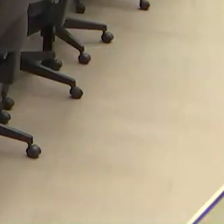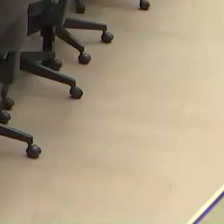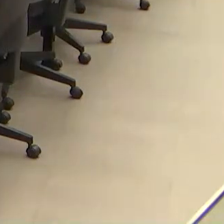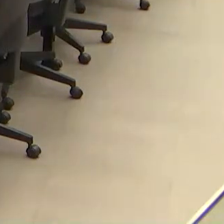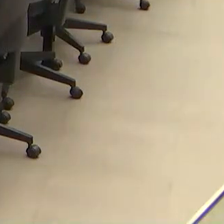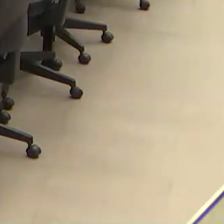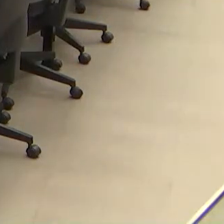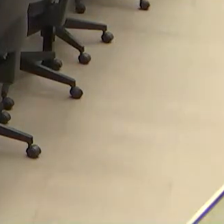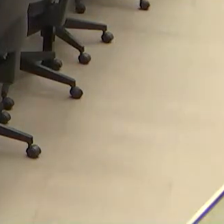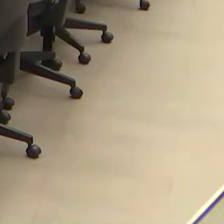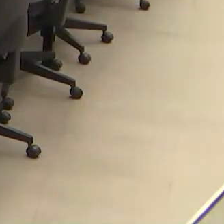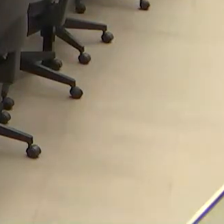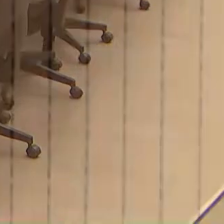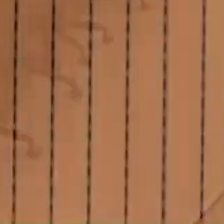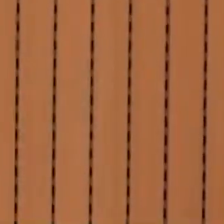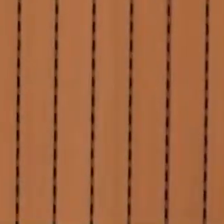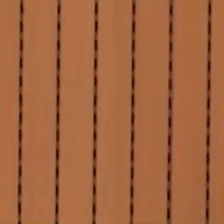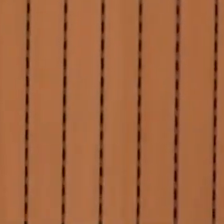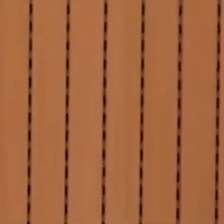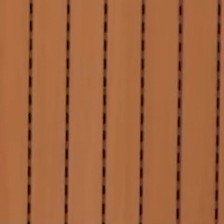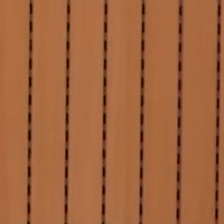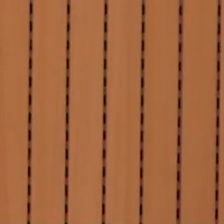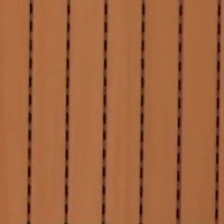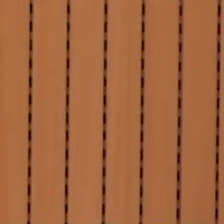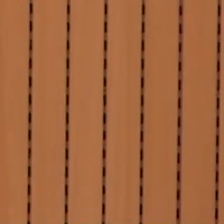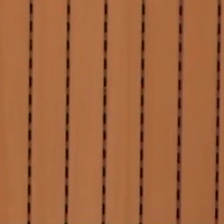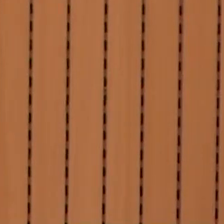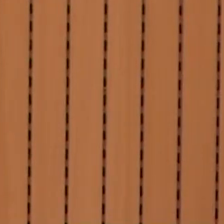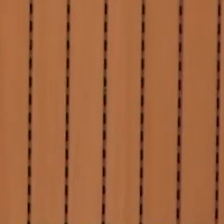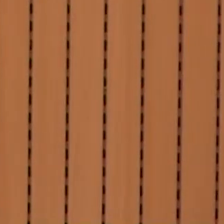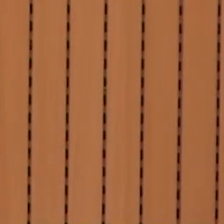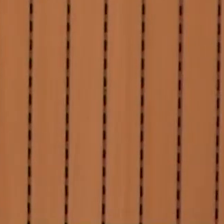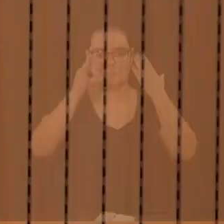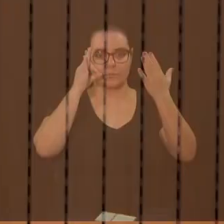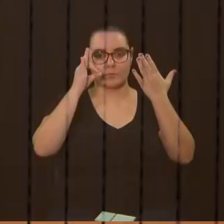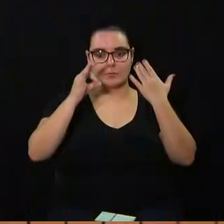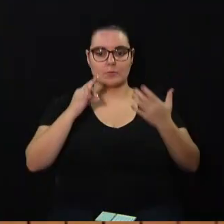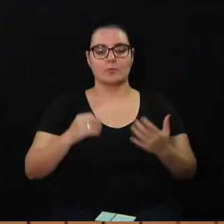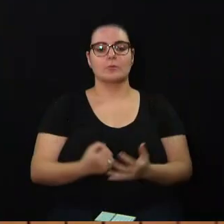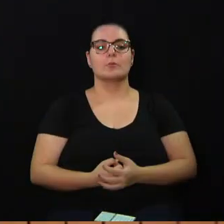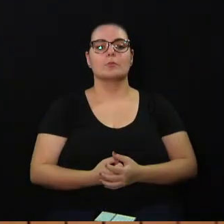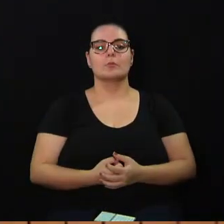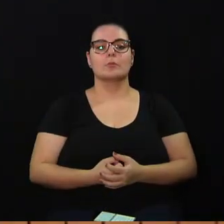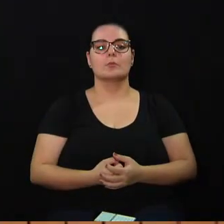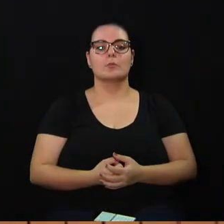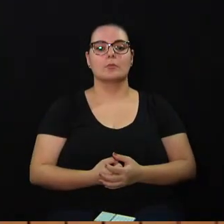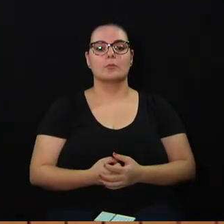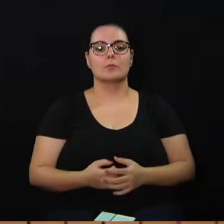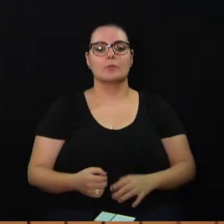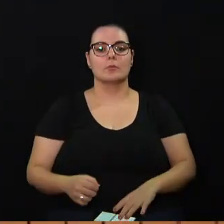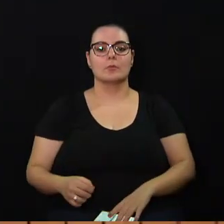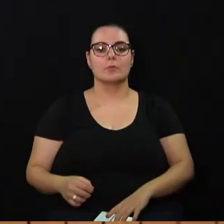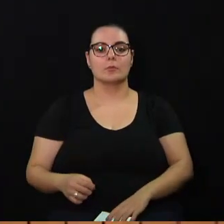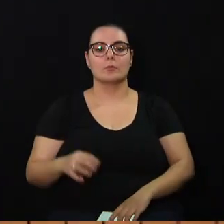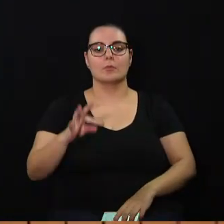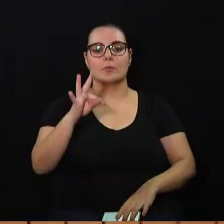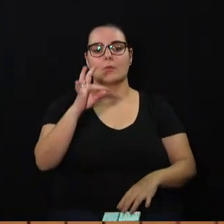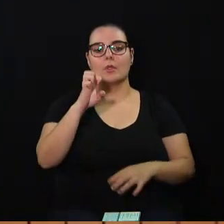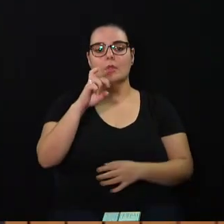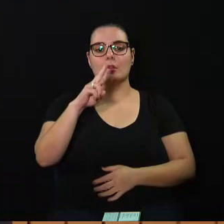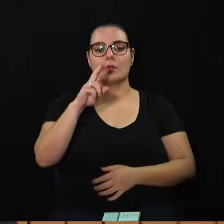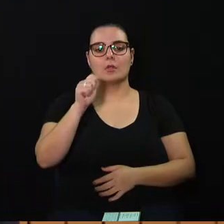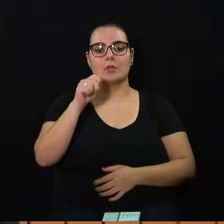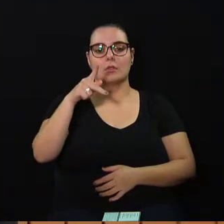convidamos neste momento a terapeuta ocupacional gisele marola para sua palestra a terapia ocupacional